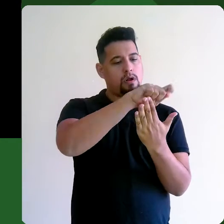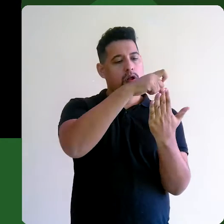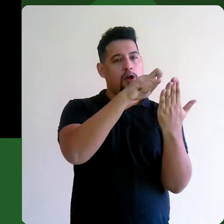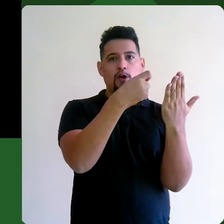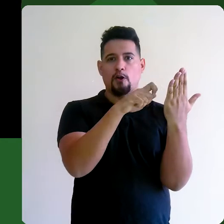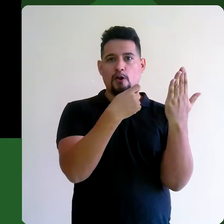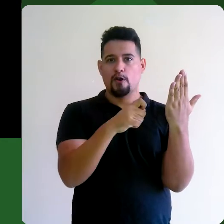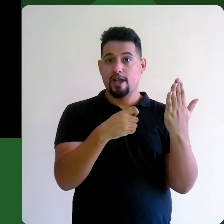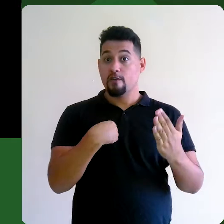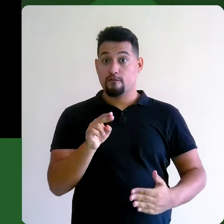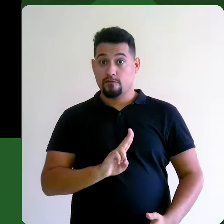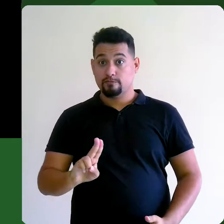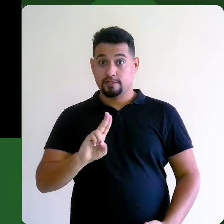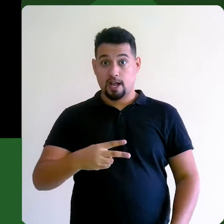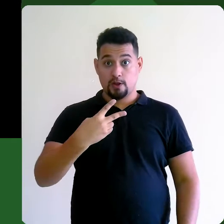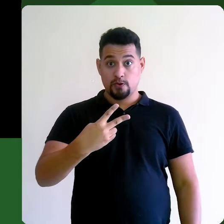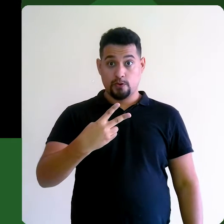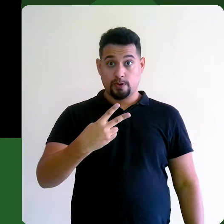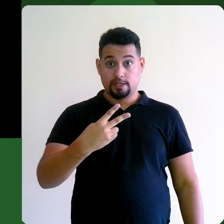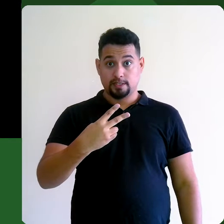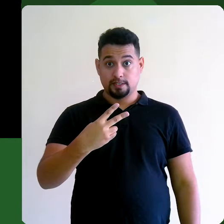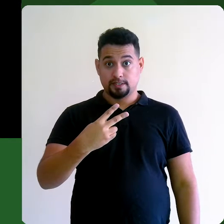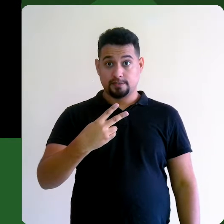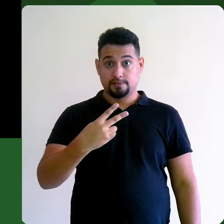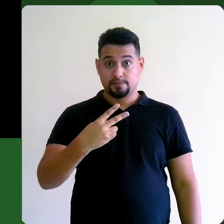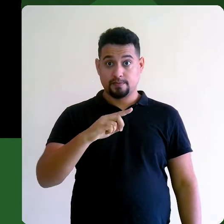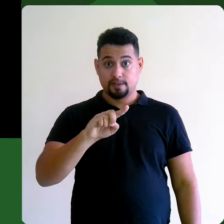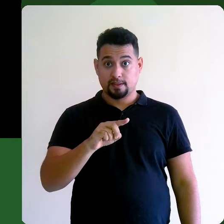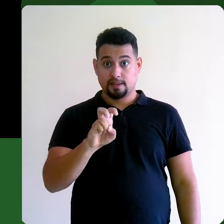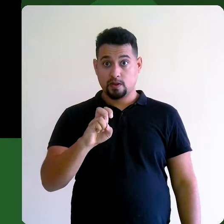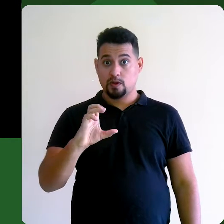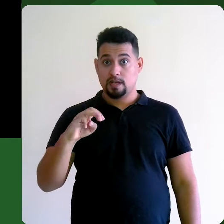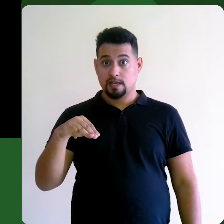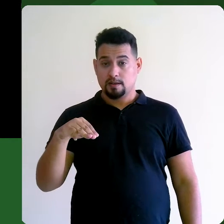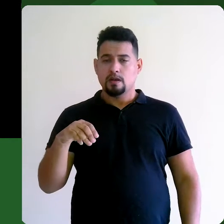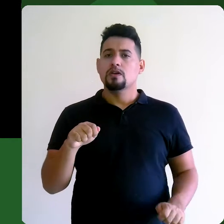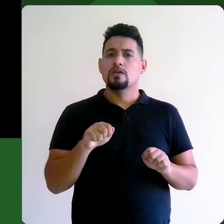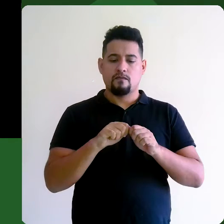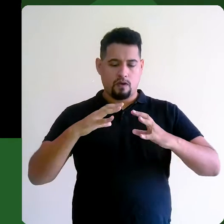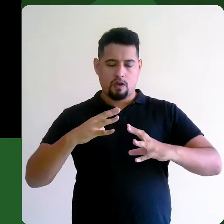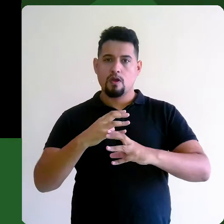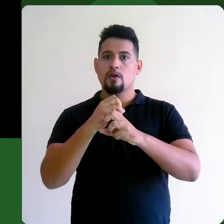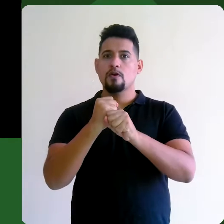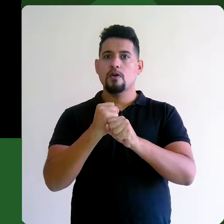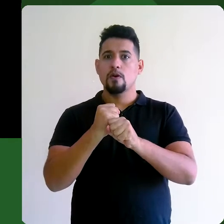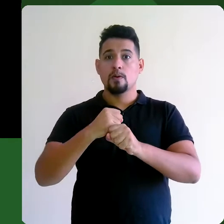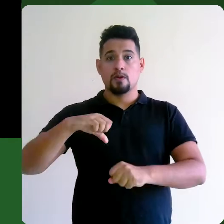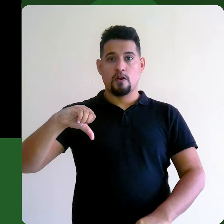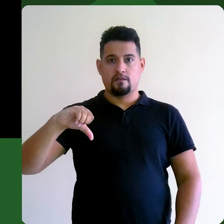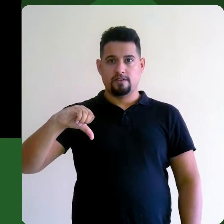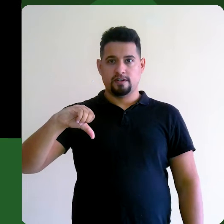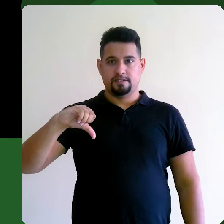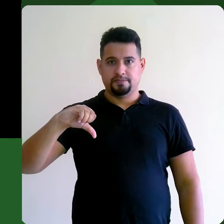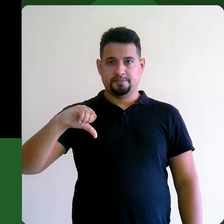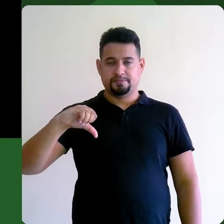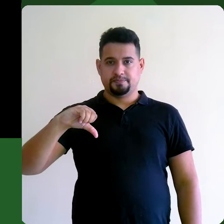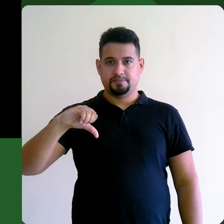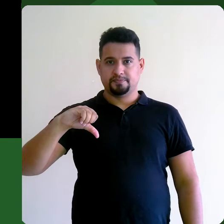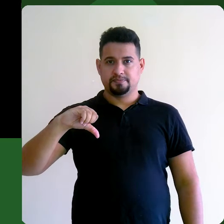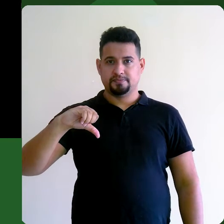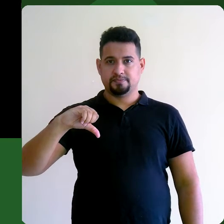desse croquis total. Então, eu vou pegar esse 2,5 centímetros e vou multiplicar ele por